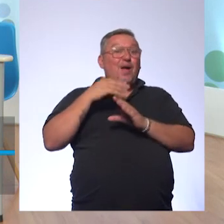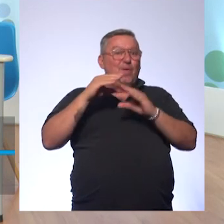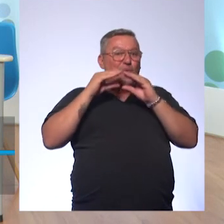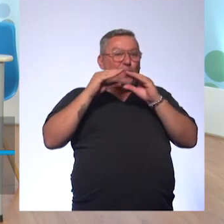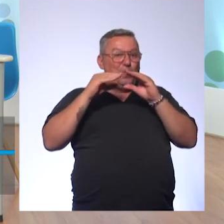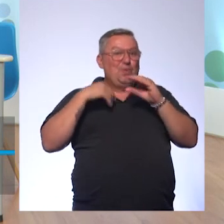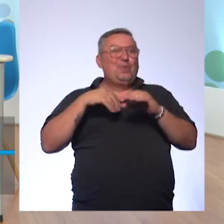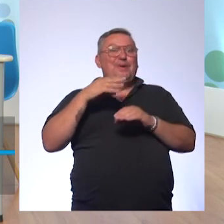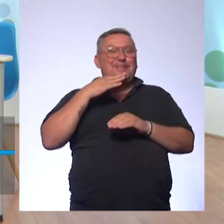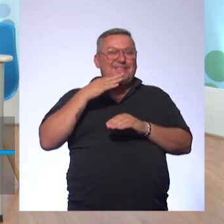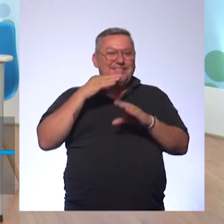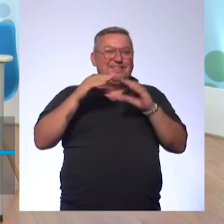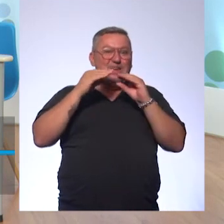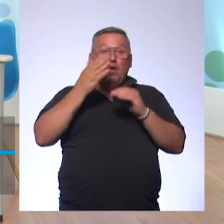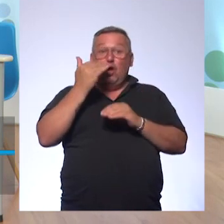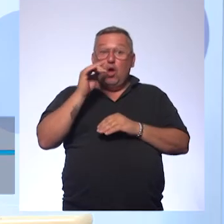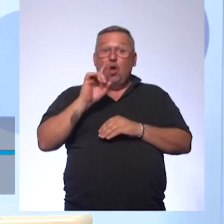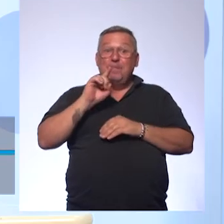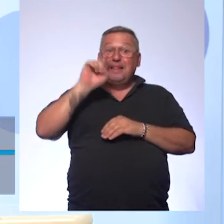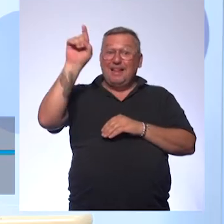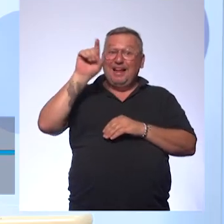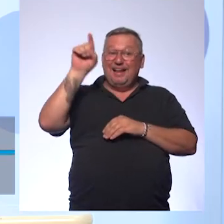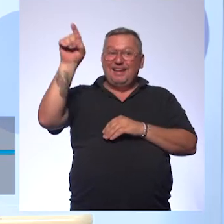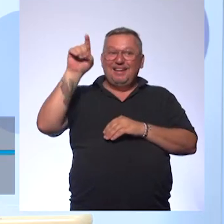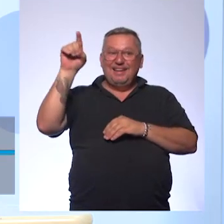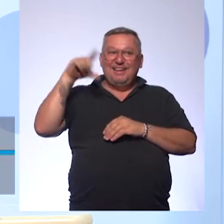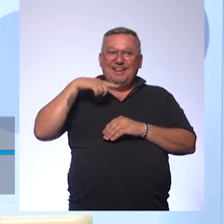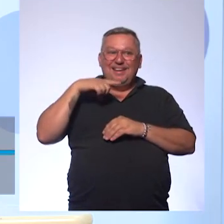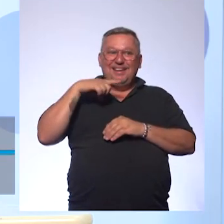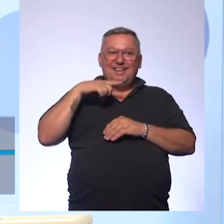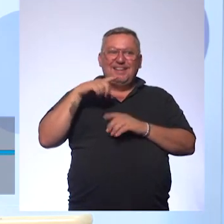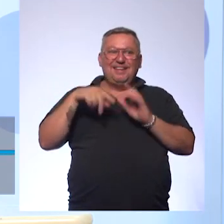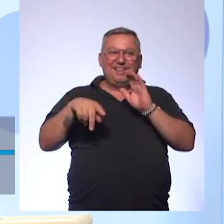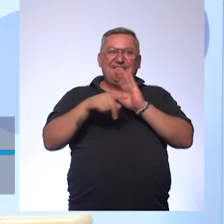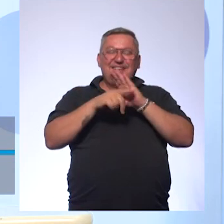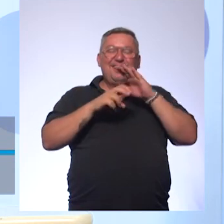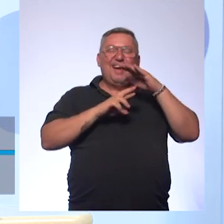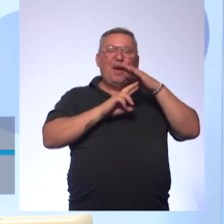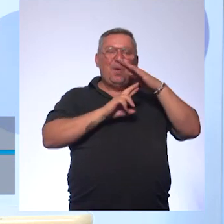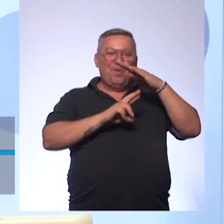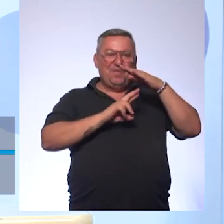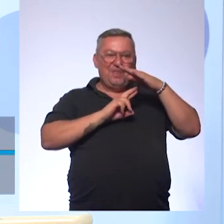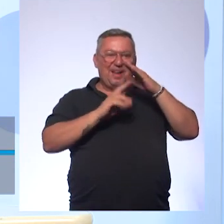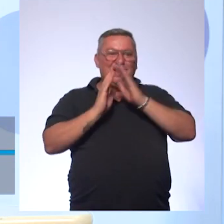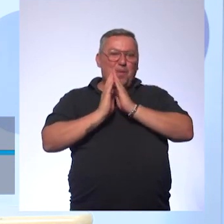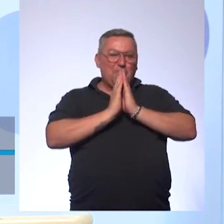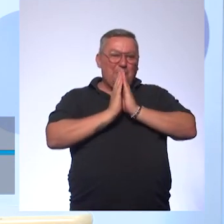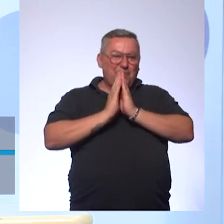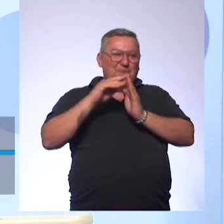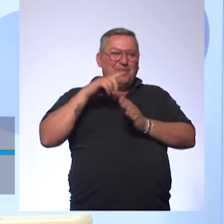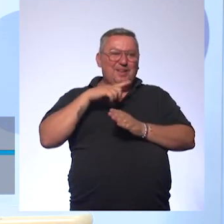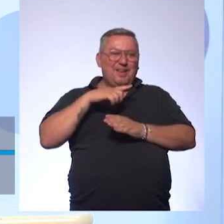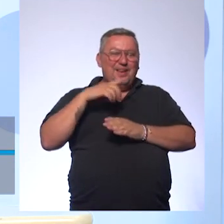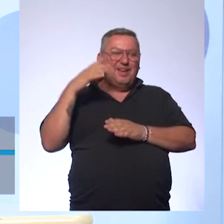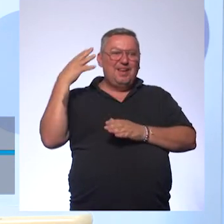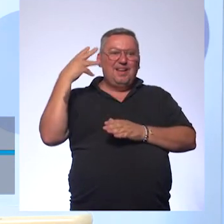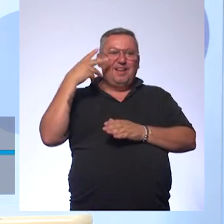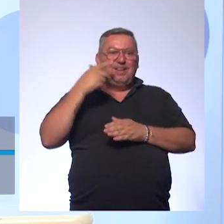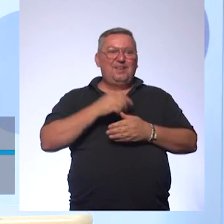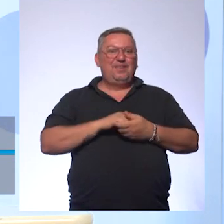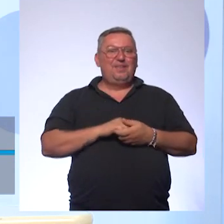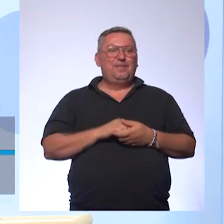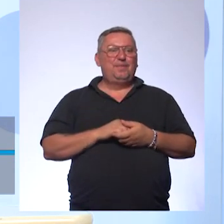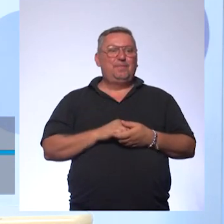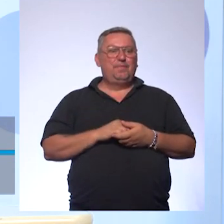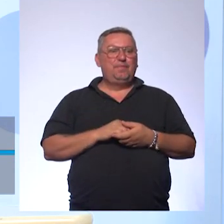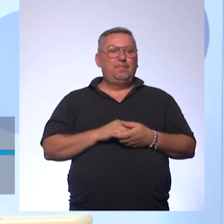ó, participação dos alunos aí que estão sempre com a gente. Um abraço aí para a Escola Estadual Mário Cosel Filho. Opa. Não é verdade? Eles estão